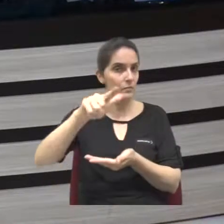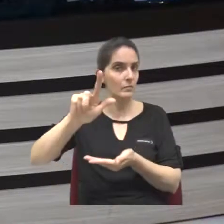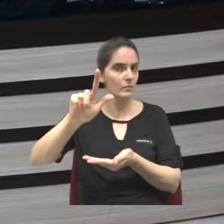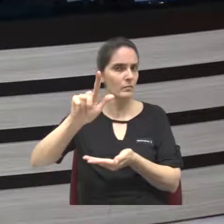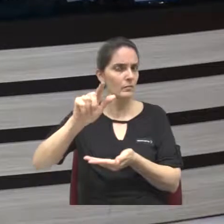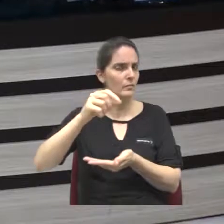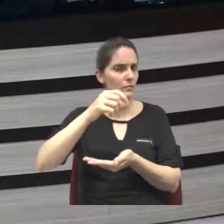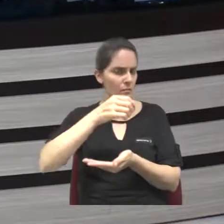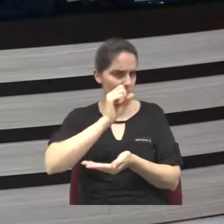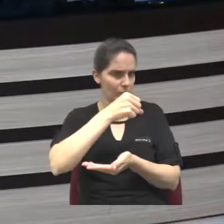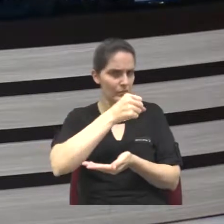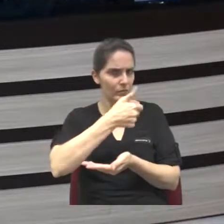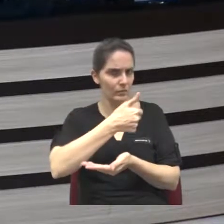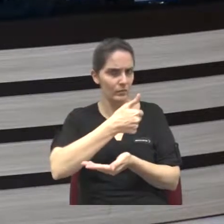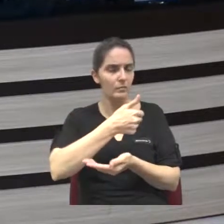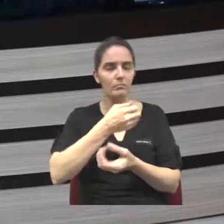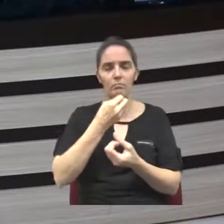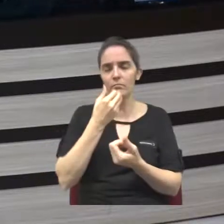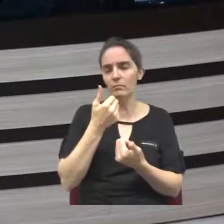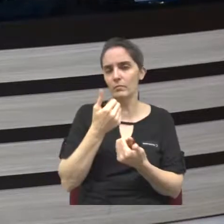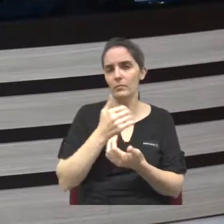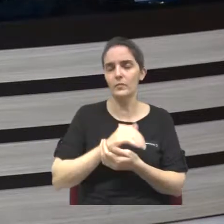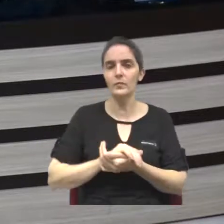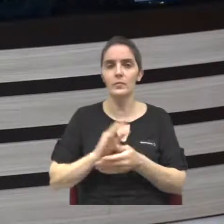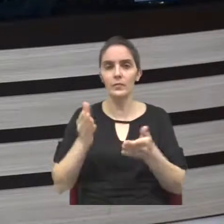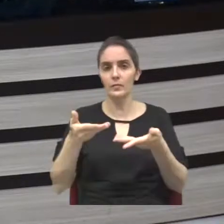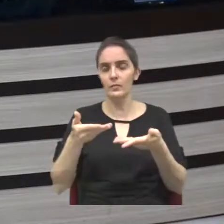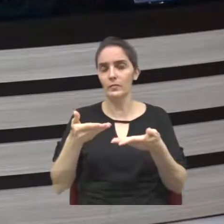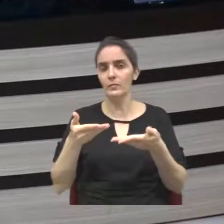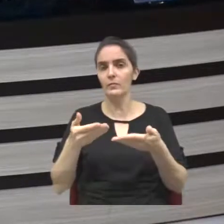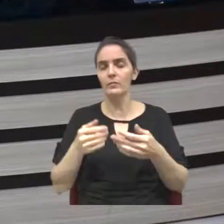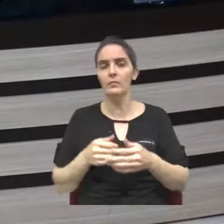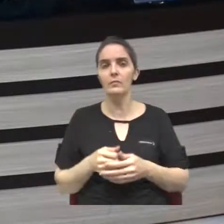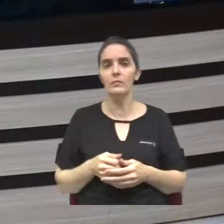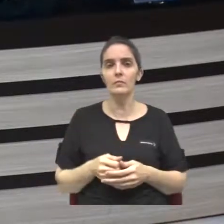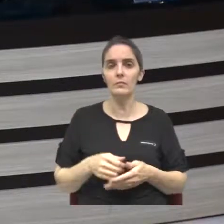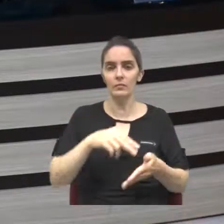Muito bem. Então agora nós vamos partir para a leitura